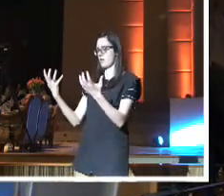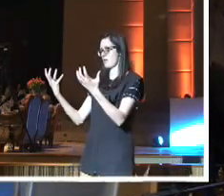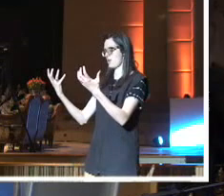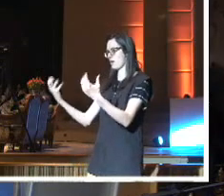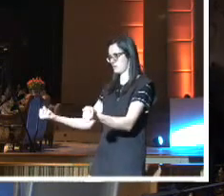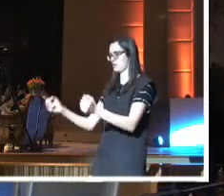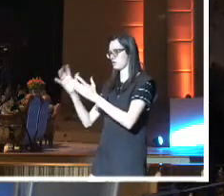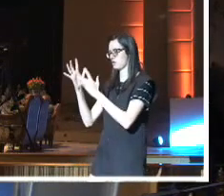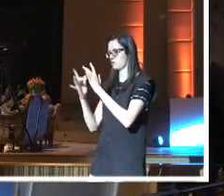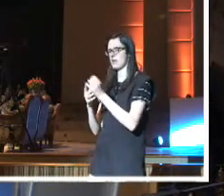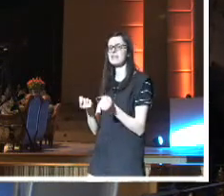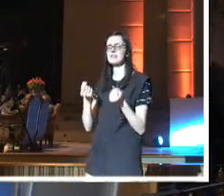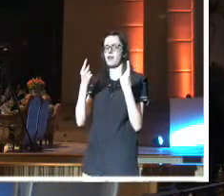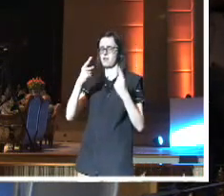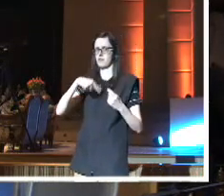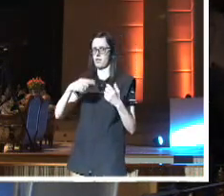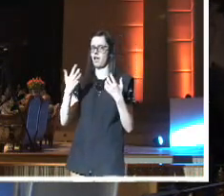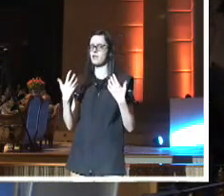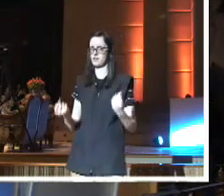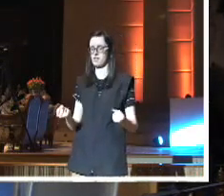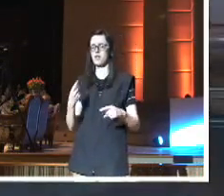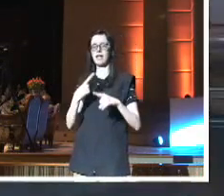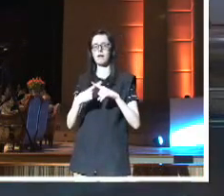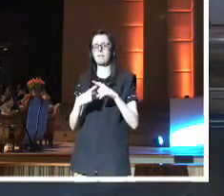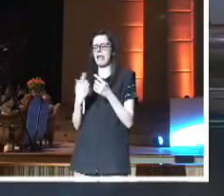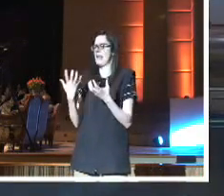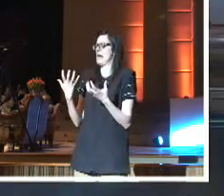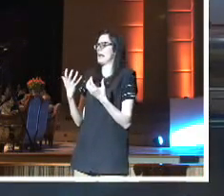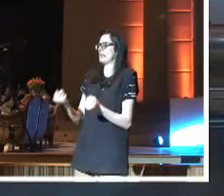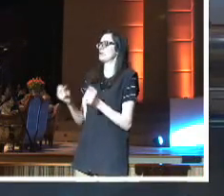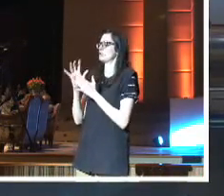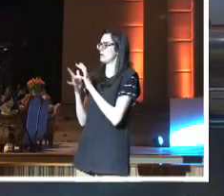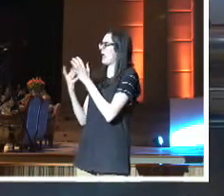coisa estranha para muitos de nós, né? Por que